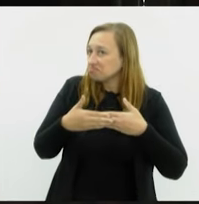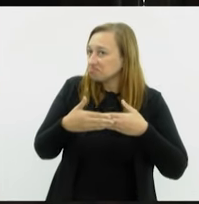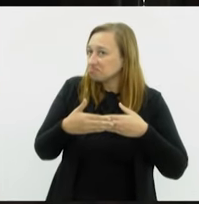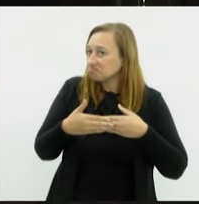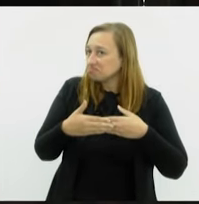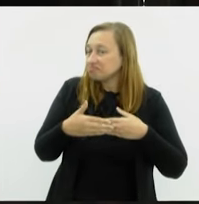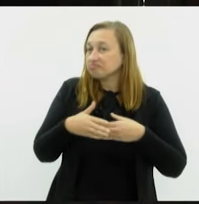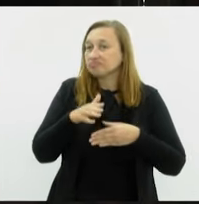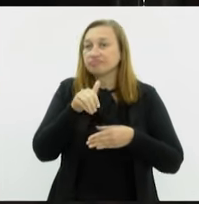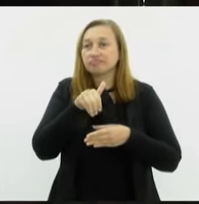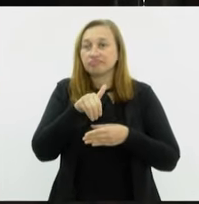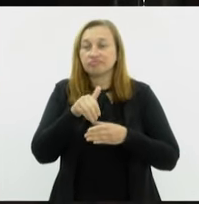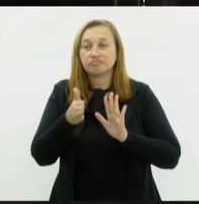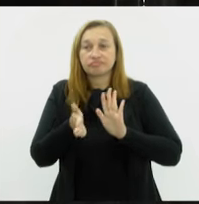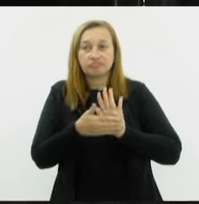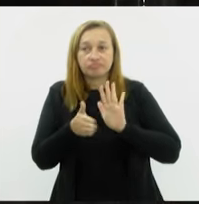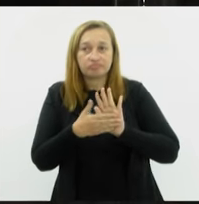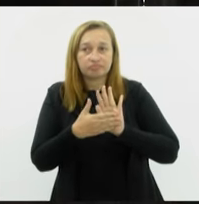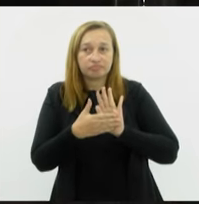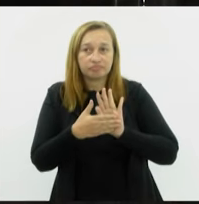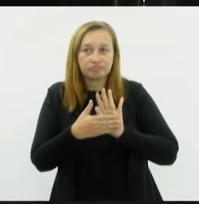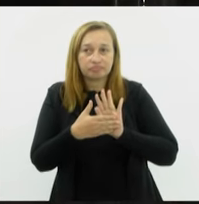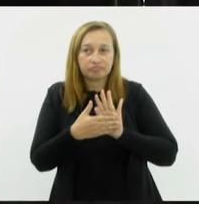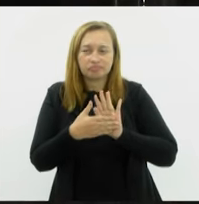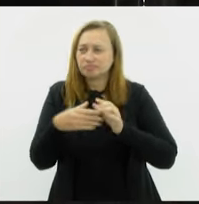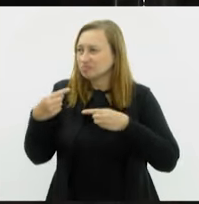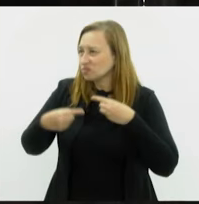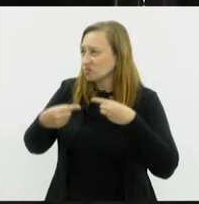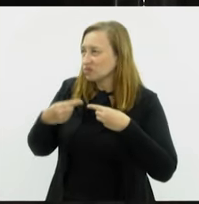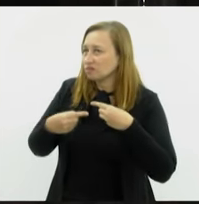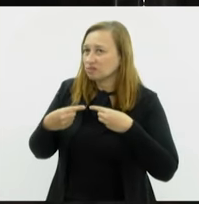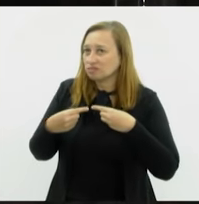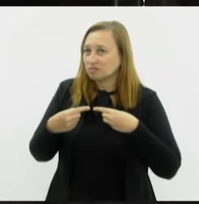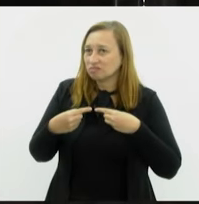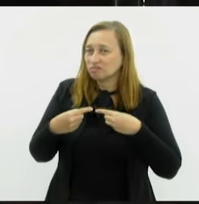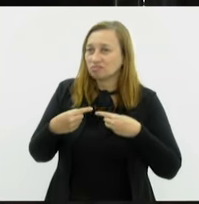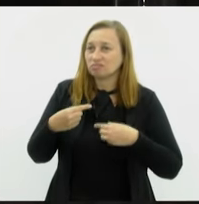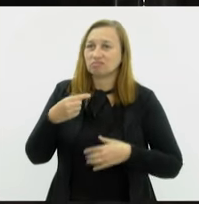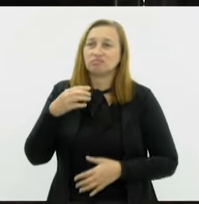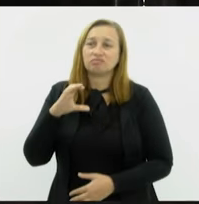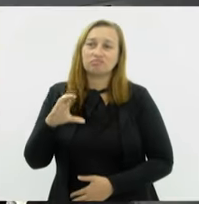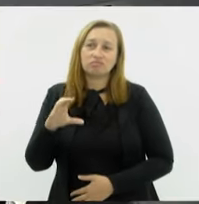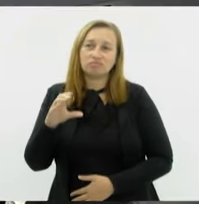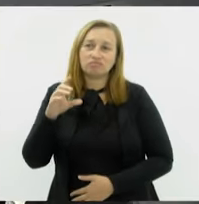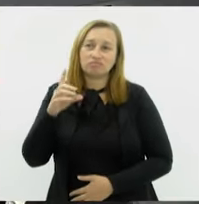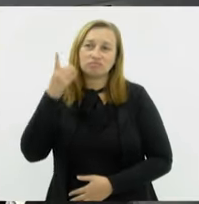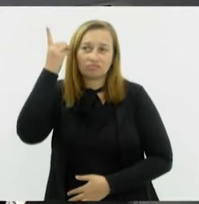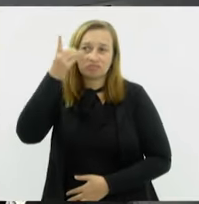encerrada a discussão, apresente para discutir deputada Carla Machado.